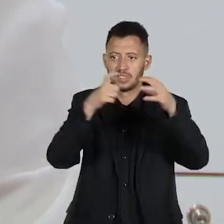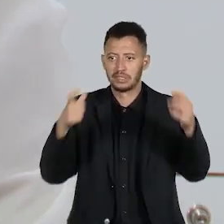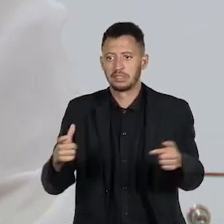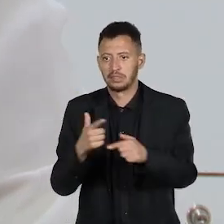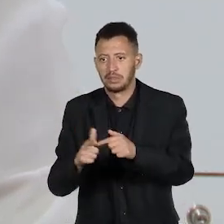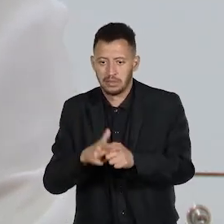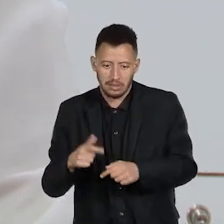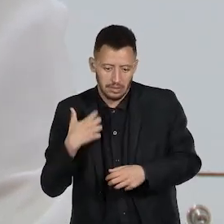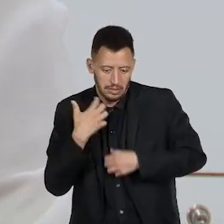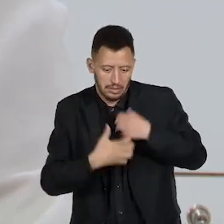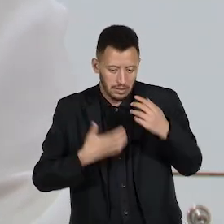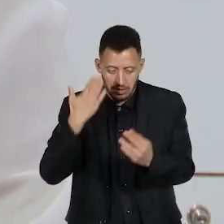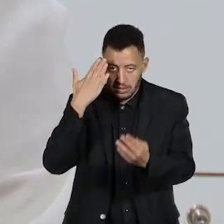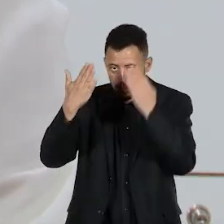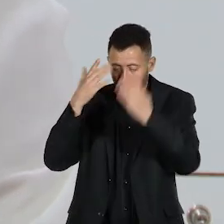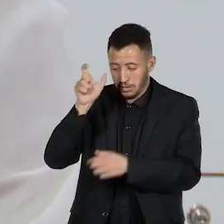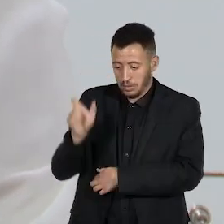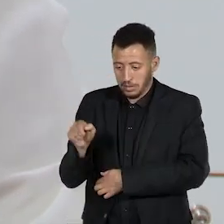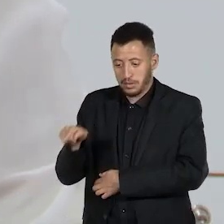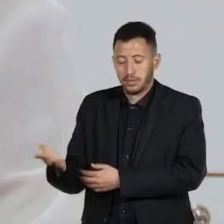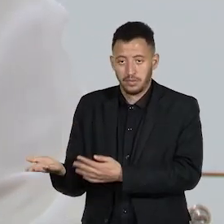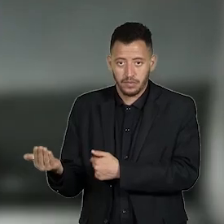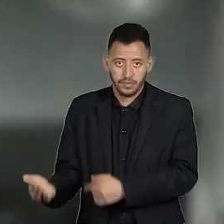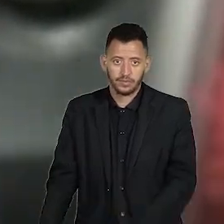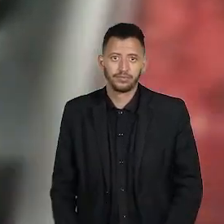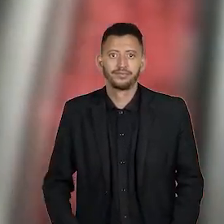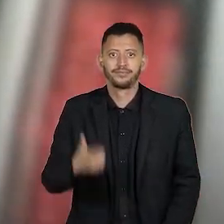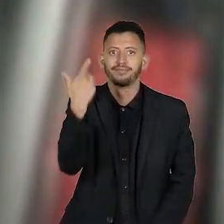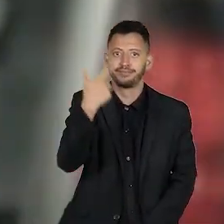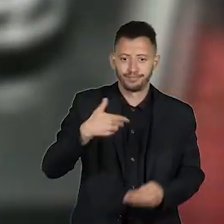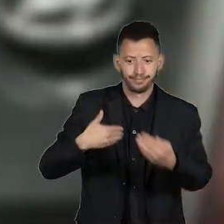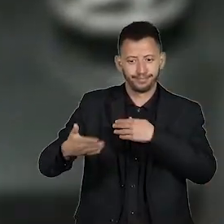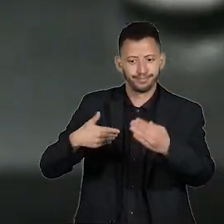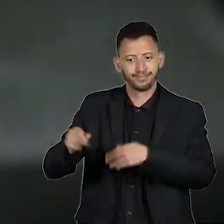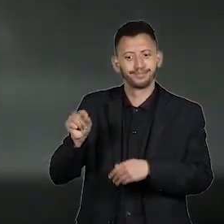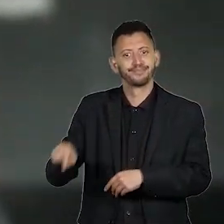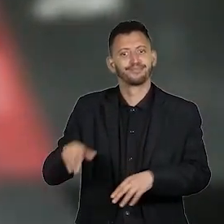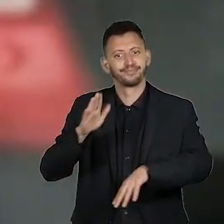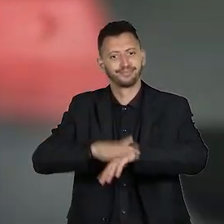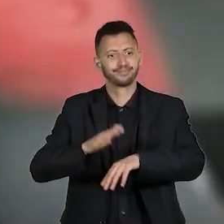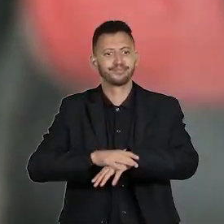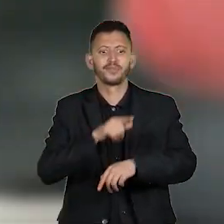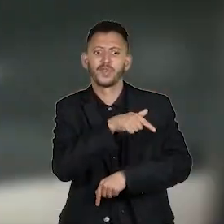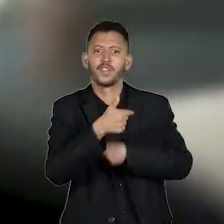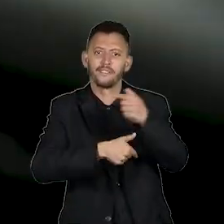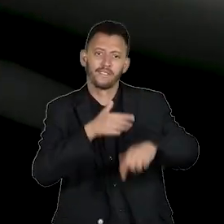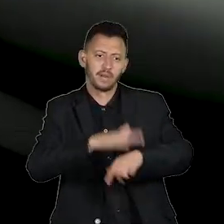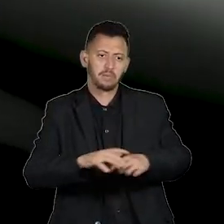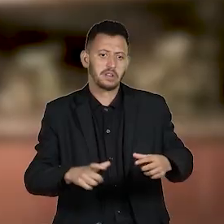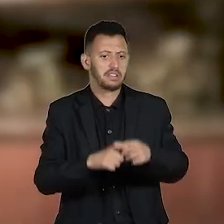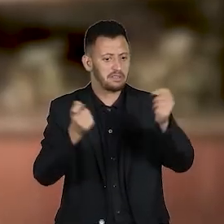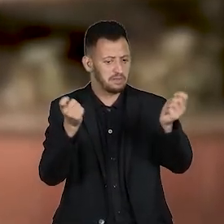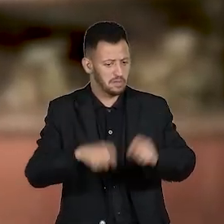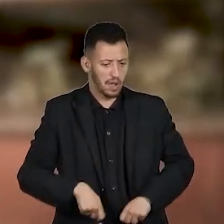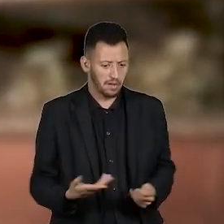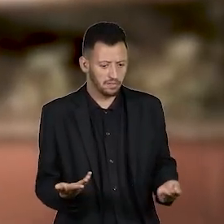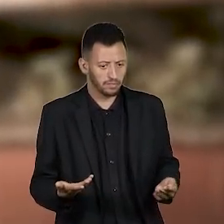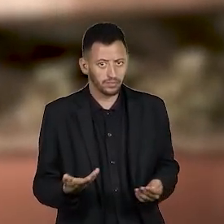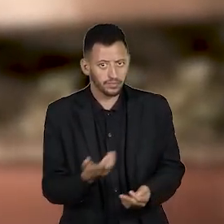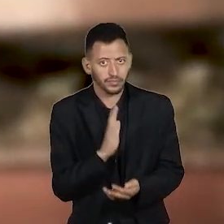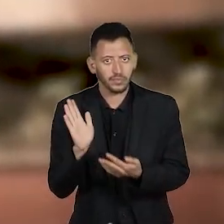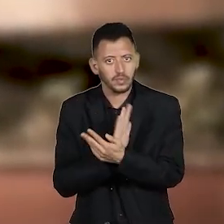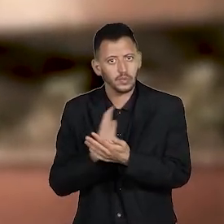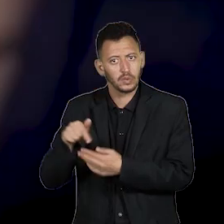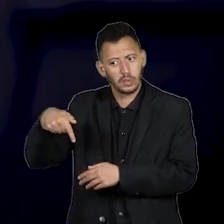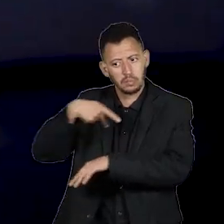grande déficit emocional e psicológico para elas. Mas o mercado informal tem se aberto mais cedo e sem condições básicas.